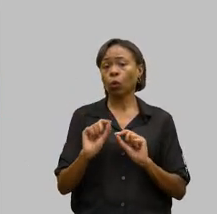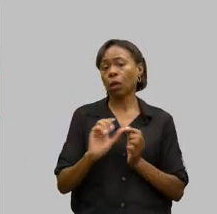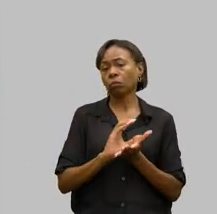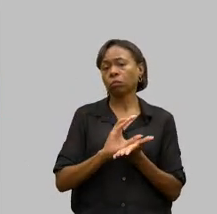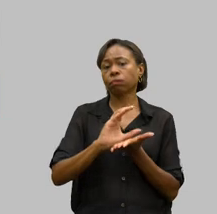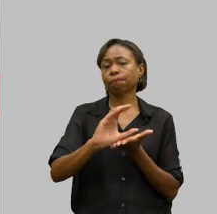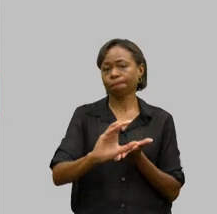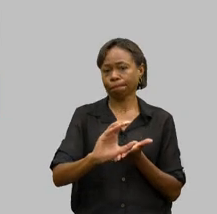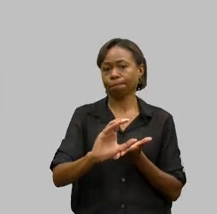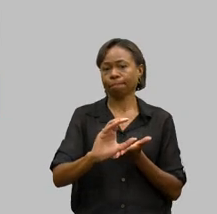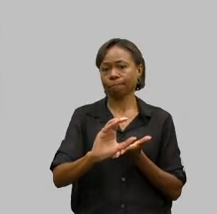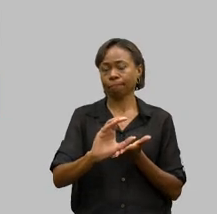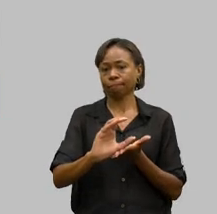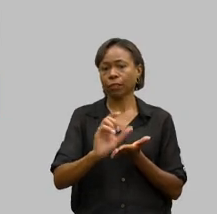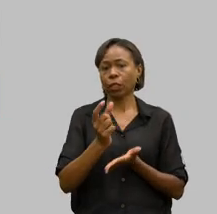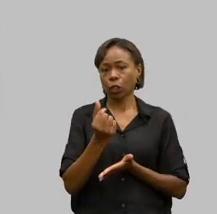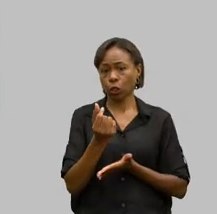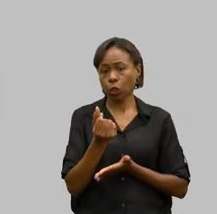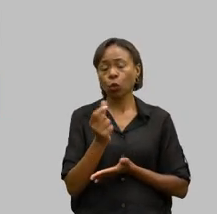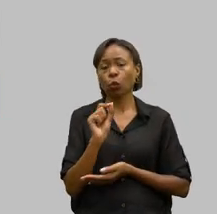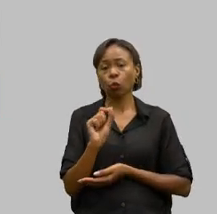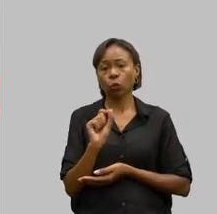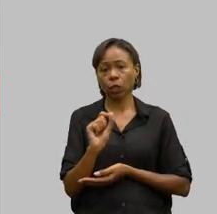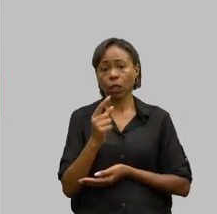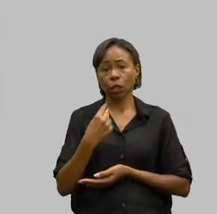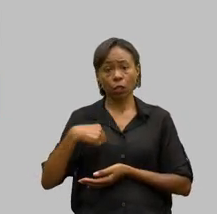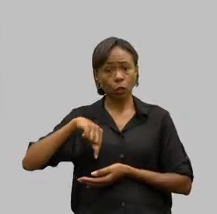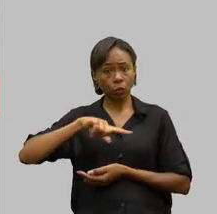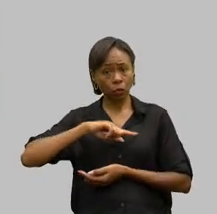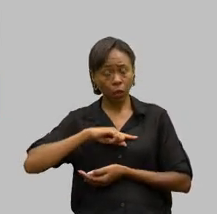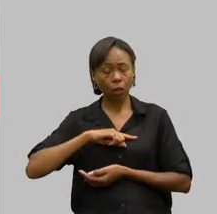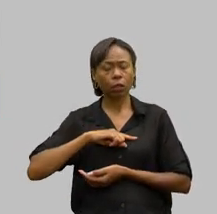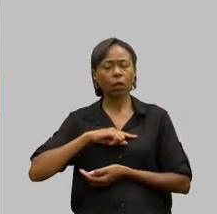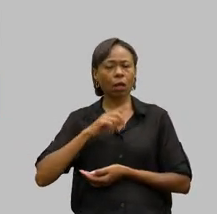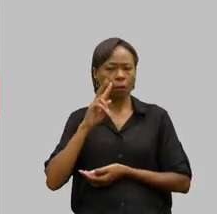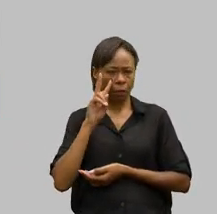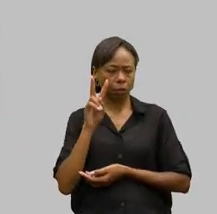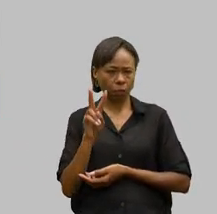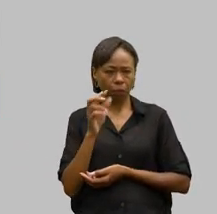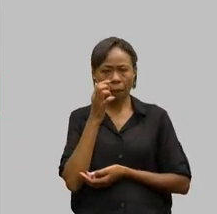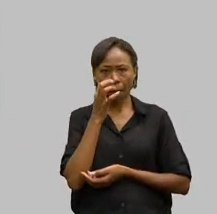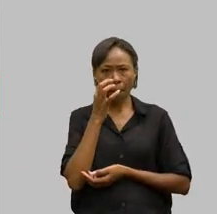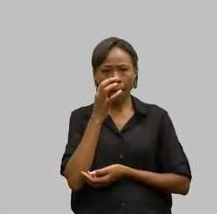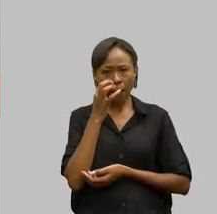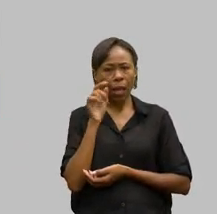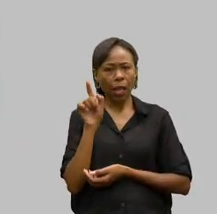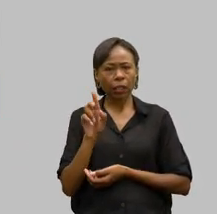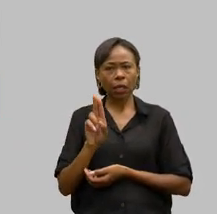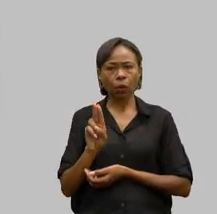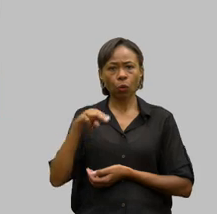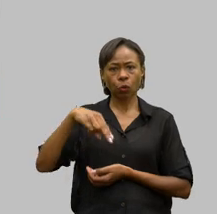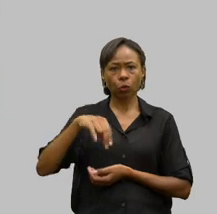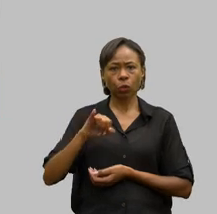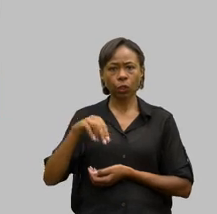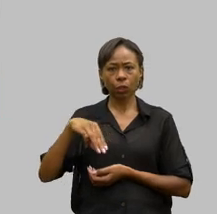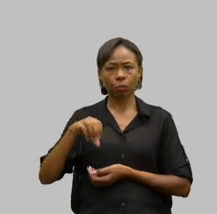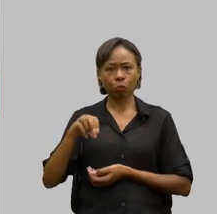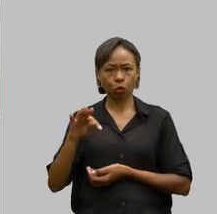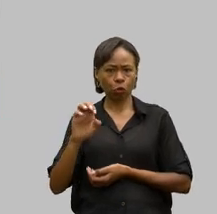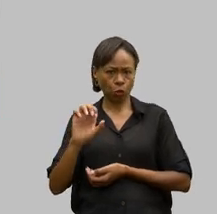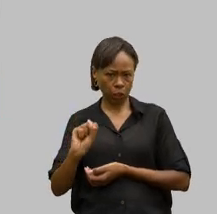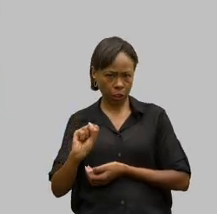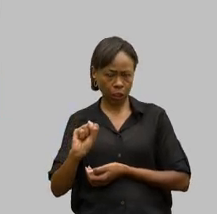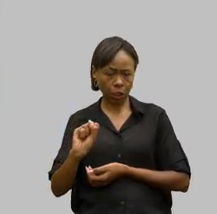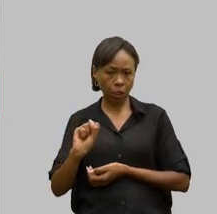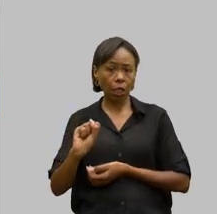recursos, nós podemos ver, como, por exemplo, eu fui lá na Unimontes, a